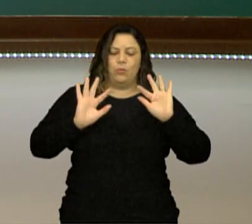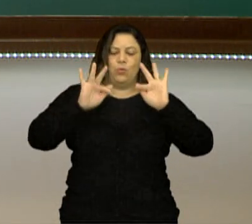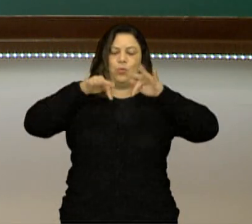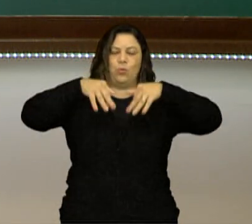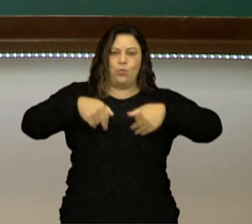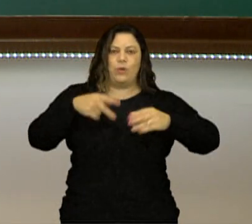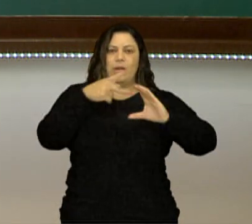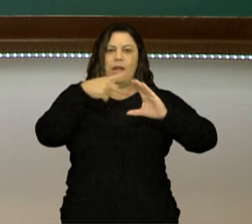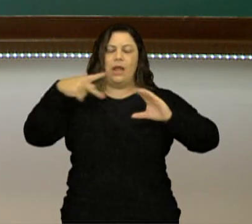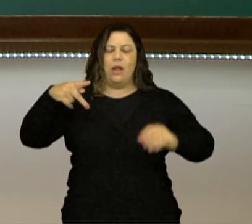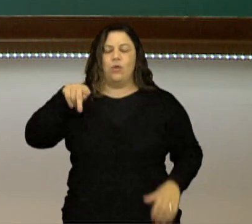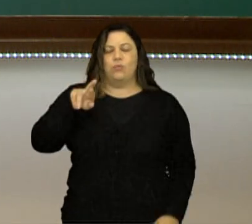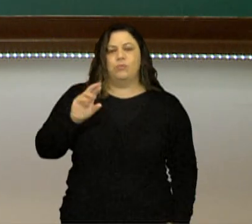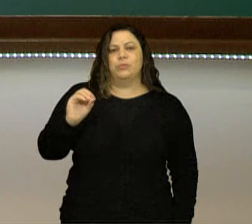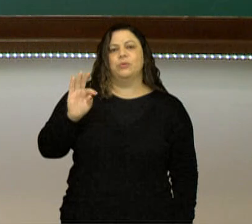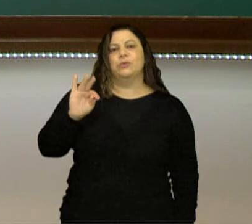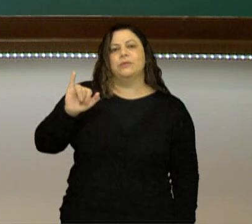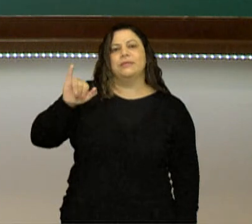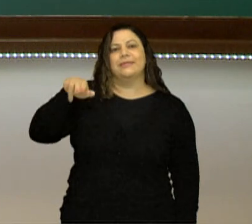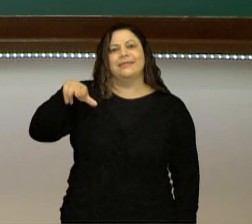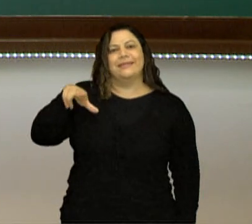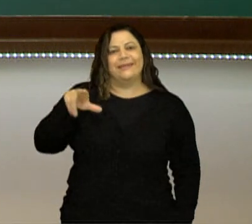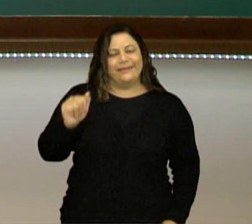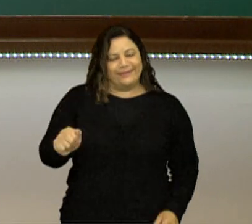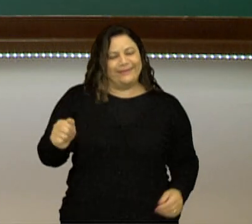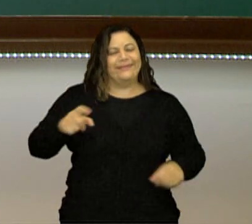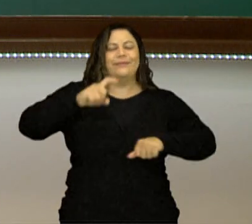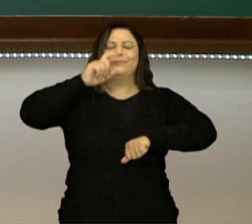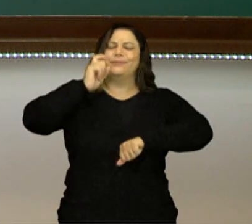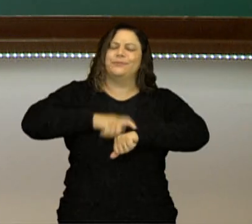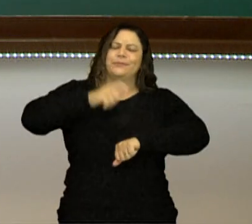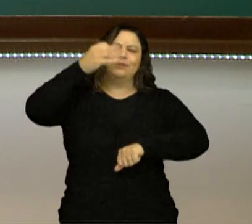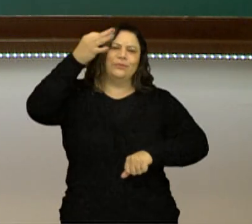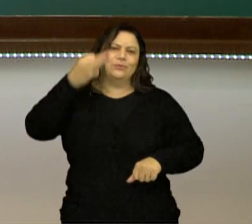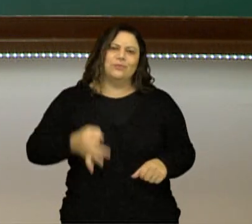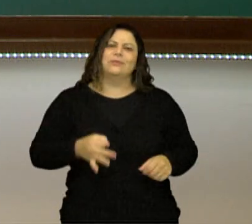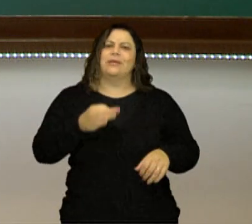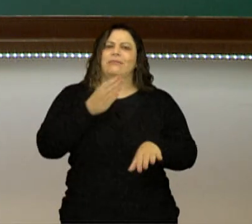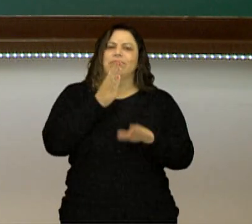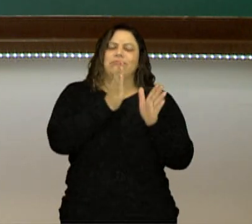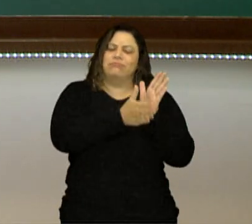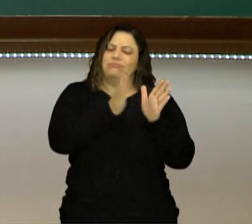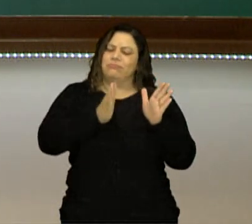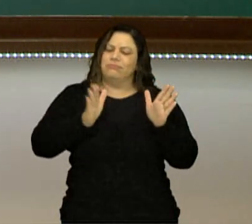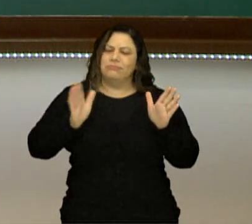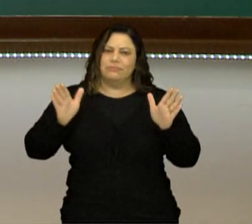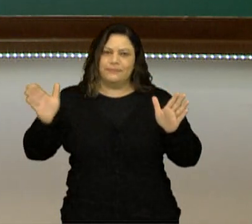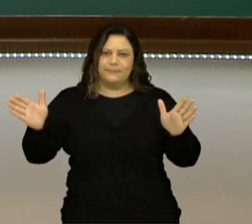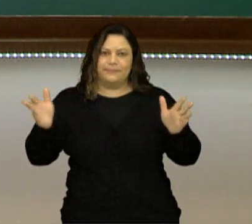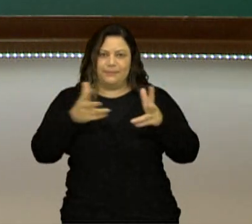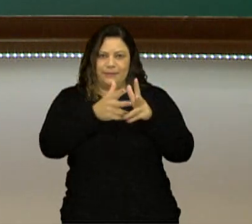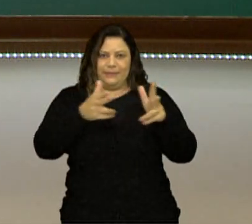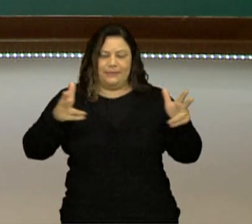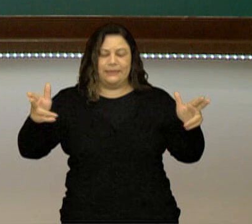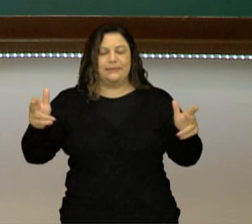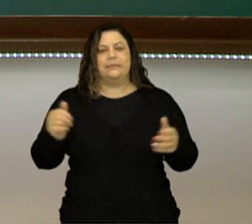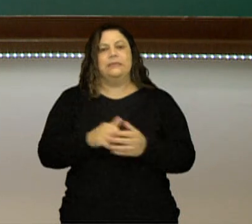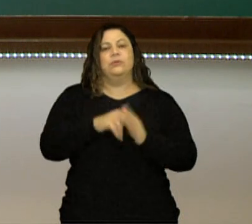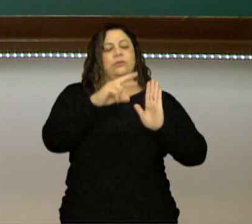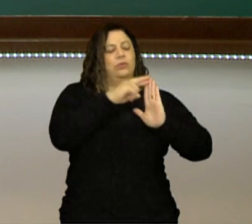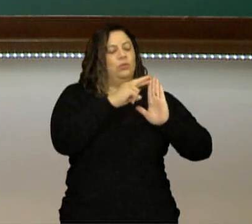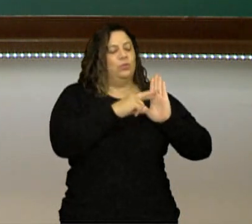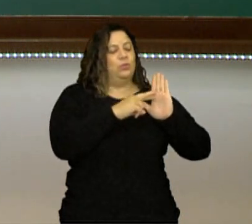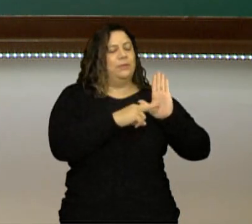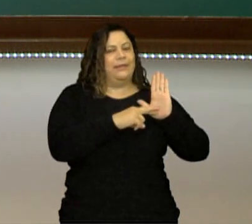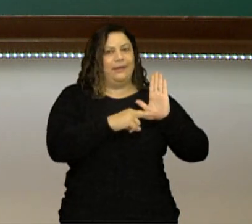E aquela proteína específica produzida no momento certo, na hora certa, num porquê, num como, né, e dentro de uma regra